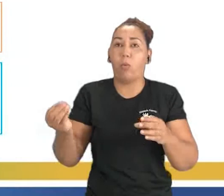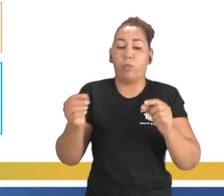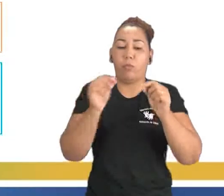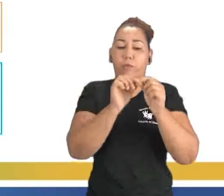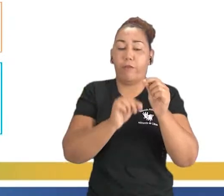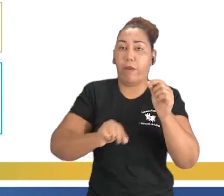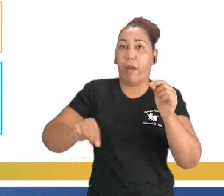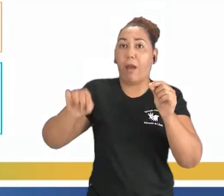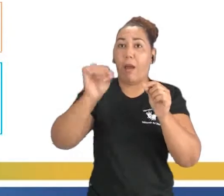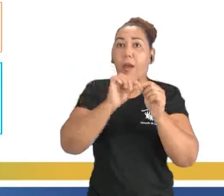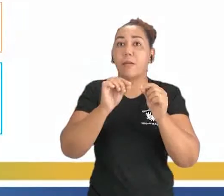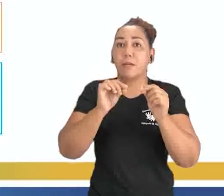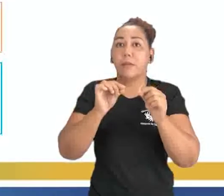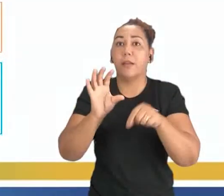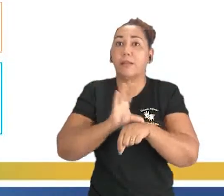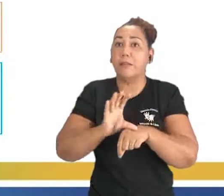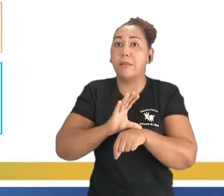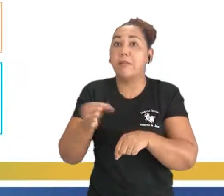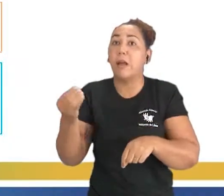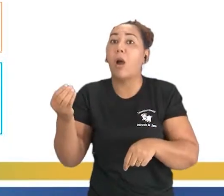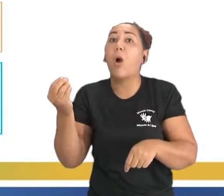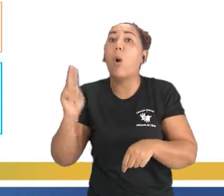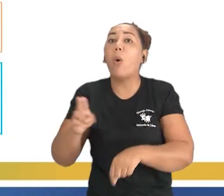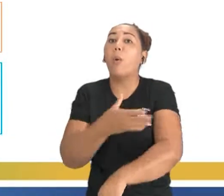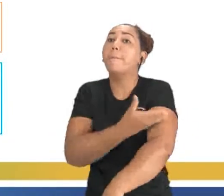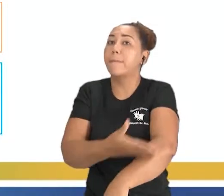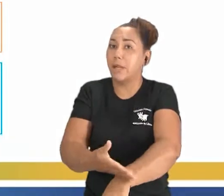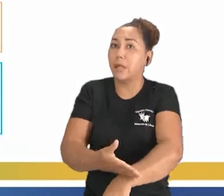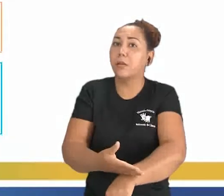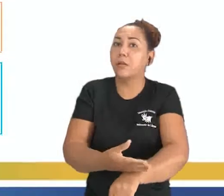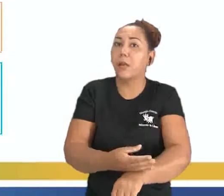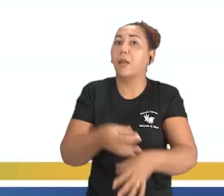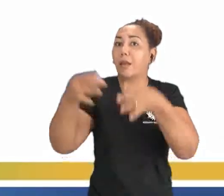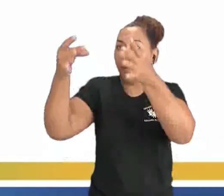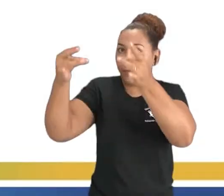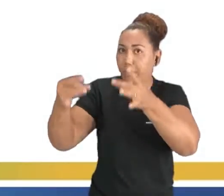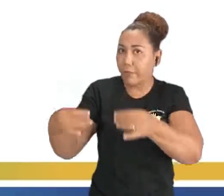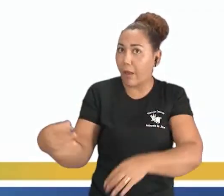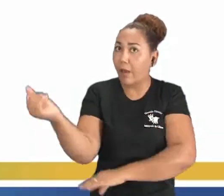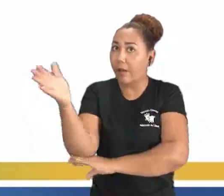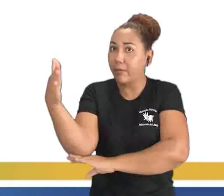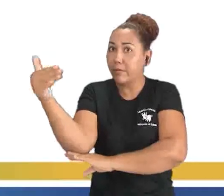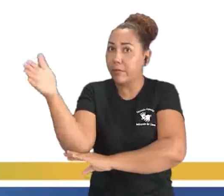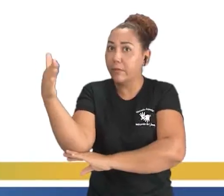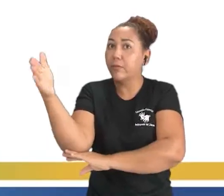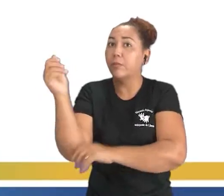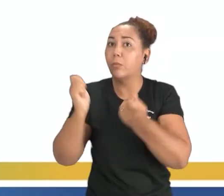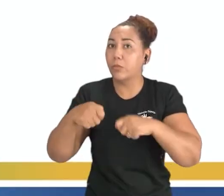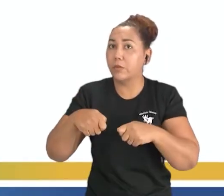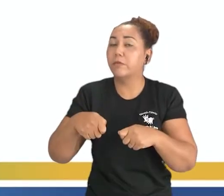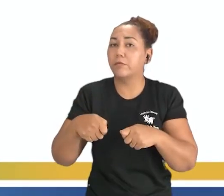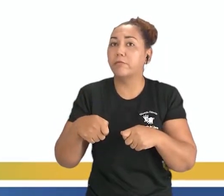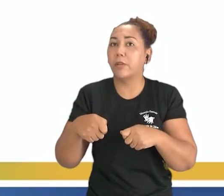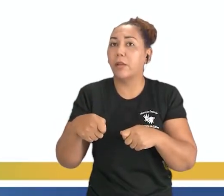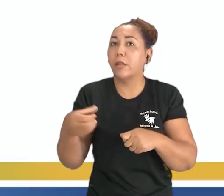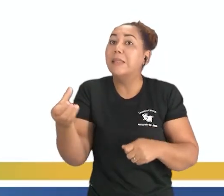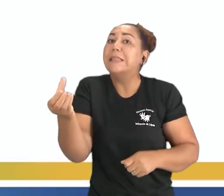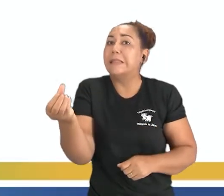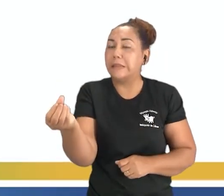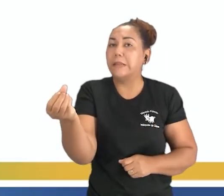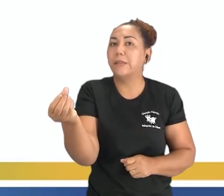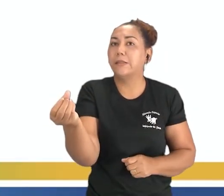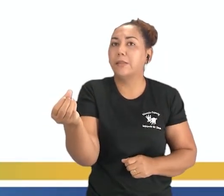nós podemos, então, listar todas as possíveis bandeiras, que são 6, né? De acordo com a figura aí que a